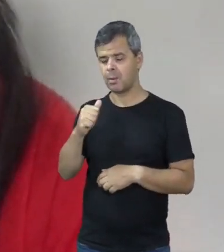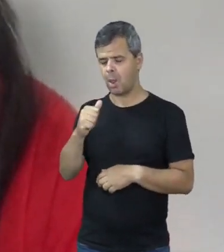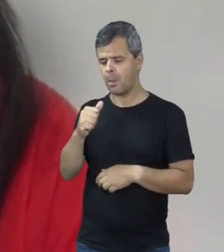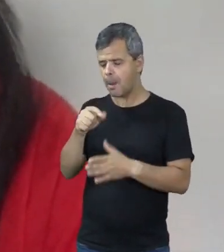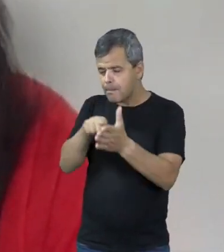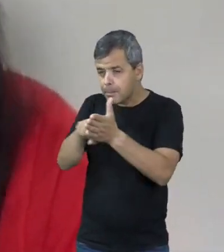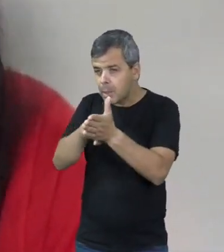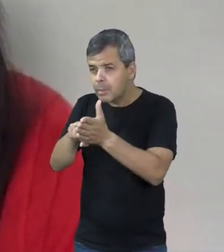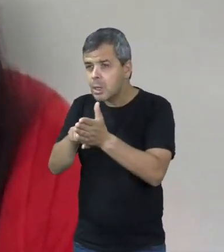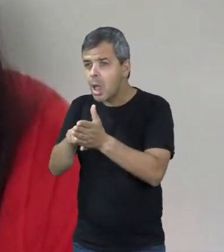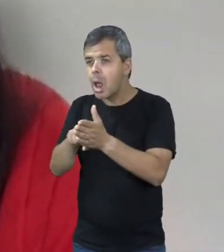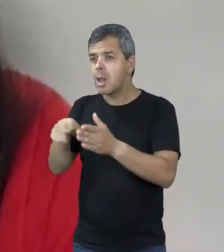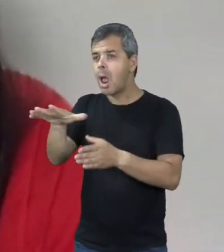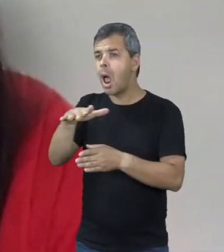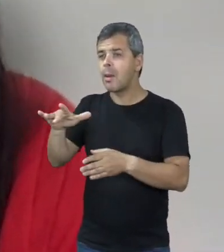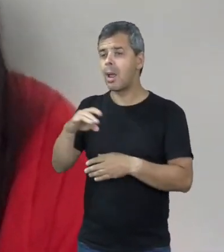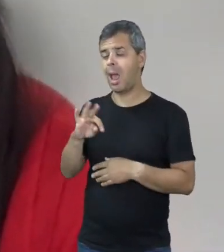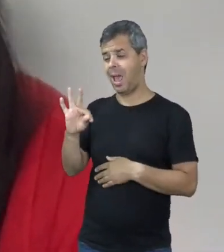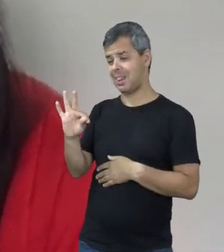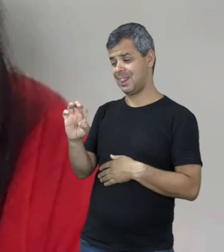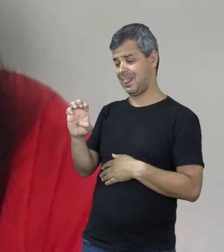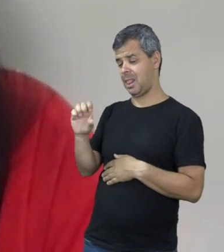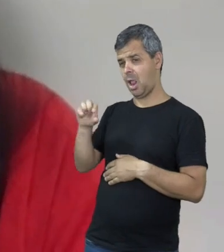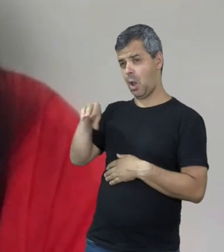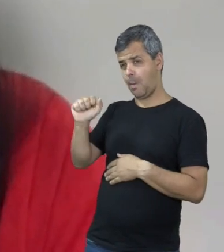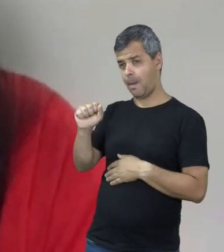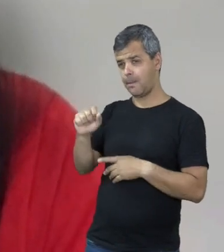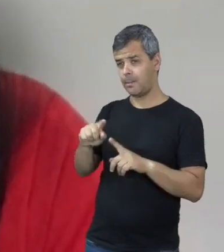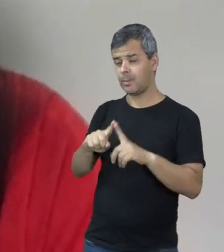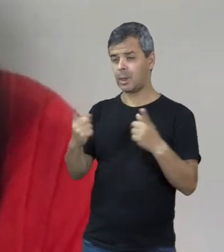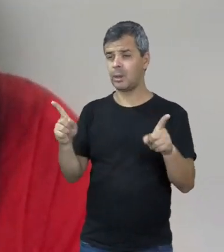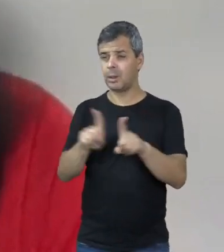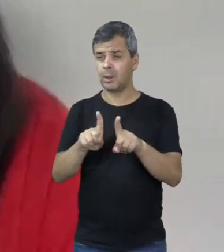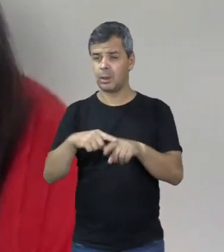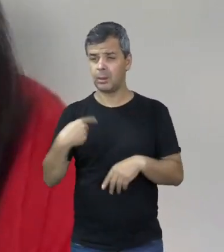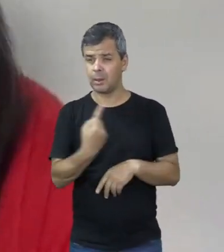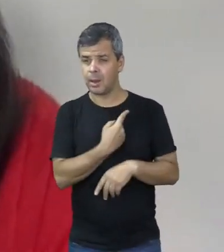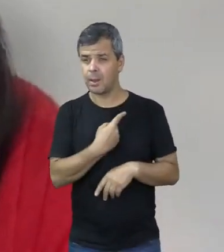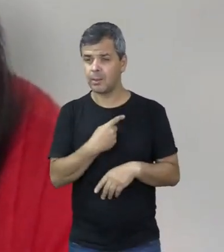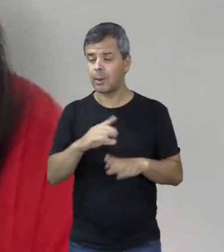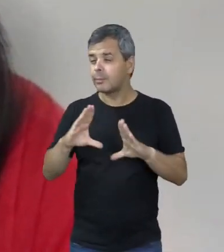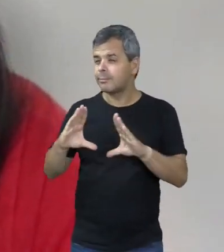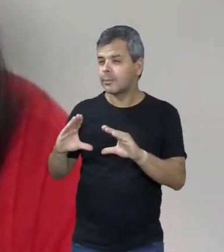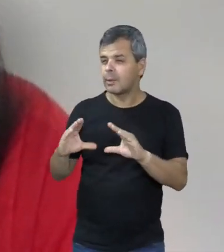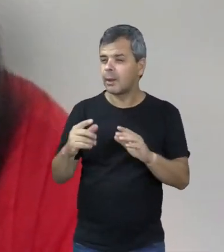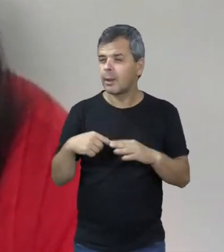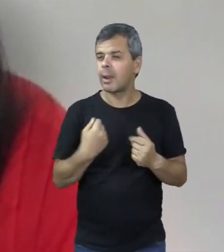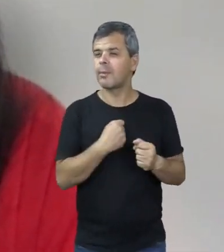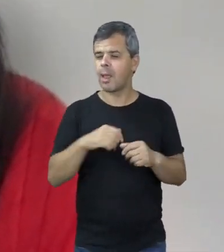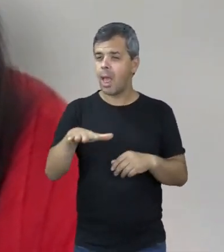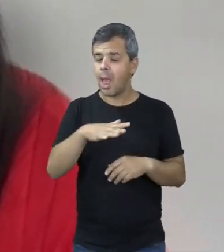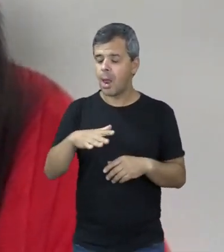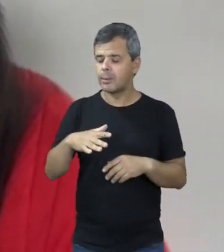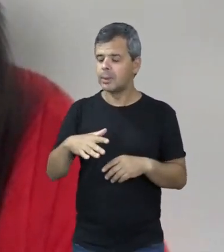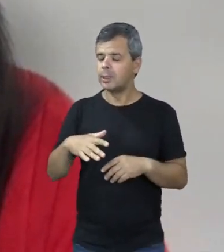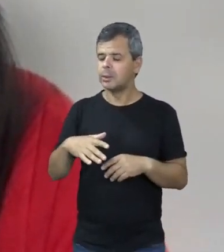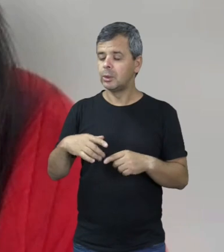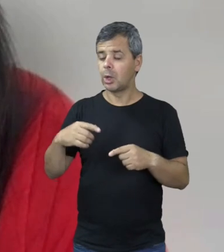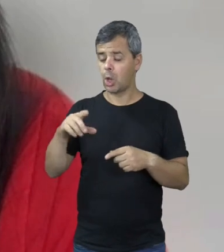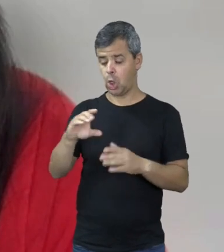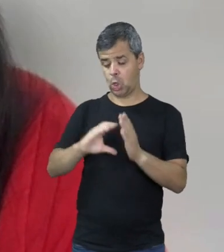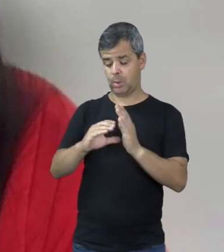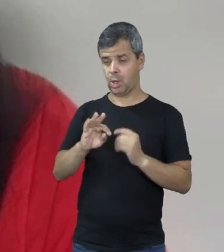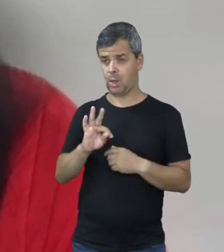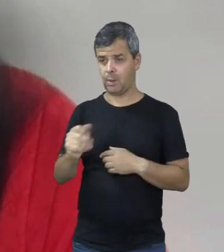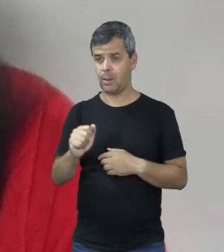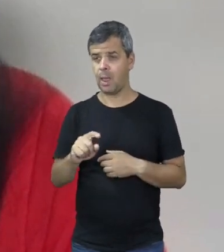na Covid-19, a Etel Maciel. E aqui precisa se dizer também, já que a gente está tão confortavelmente nesse nosso ambiente do PT,